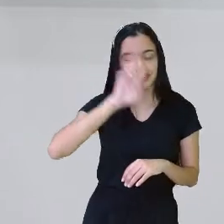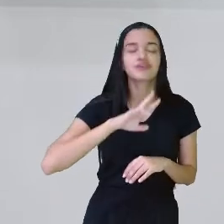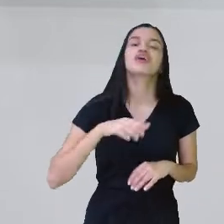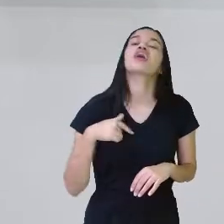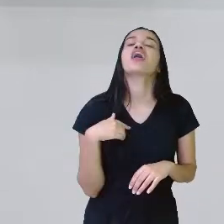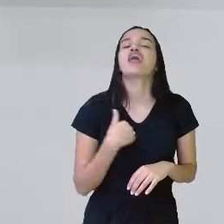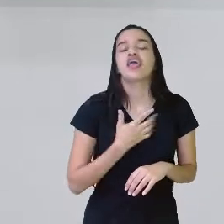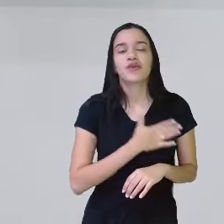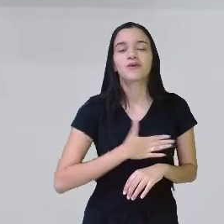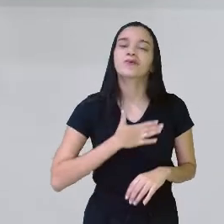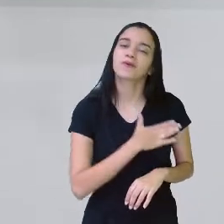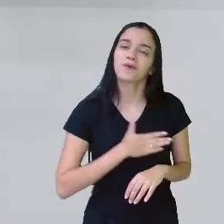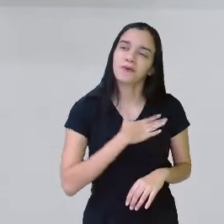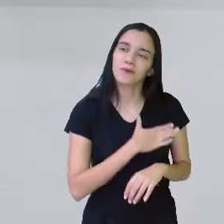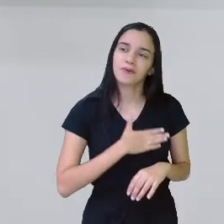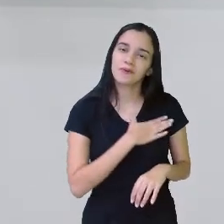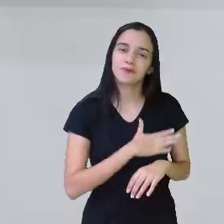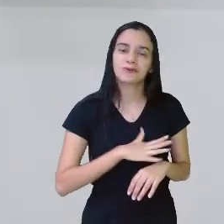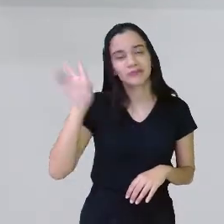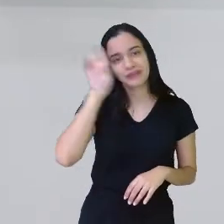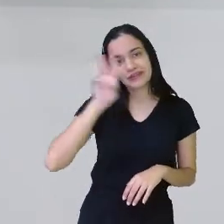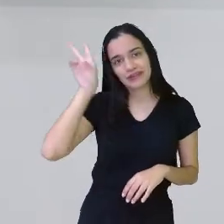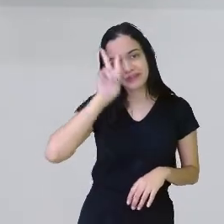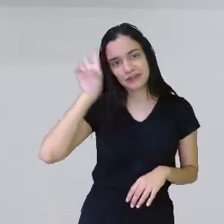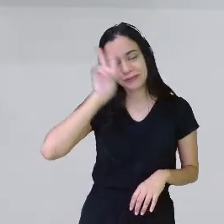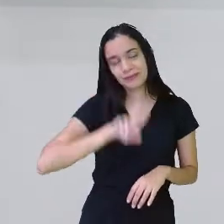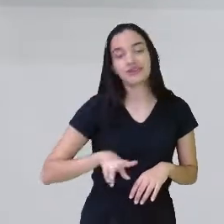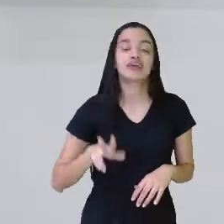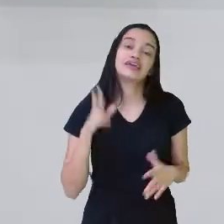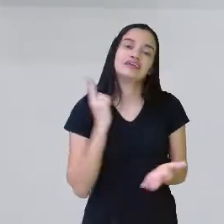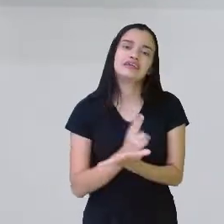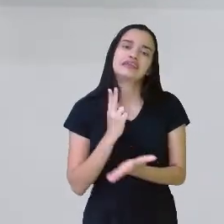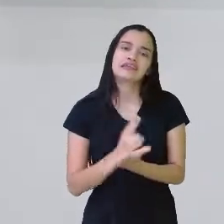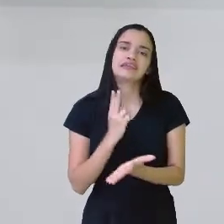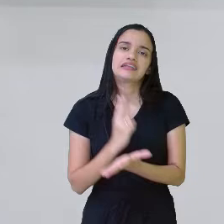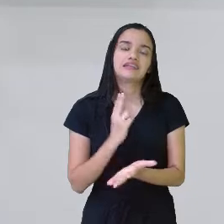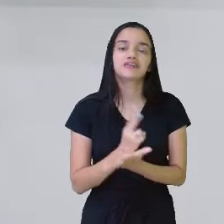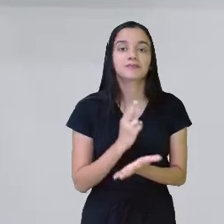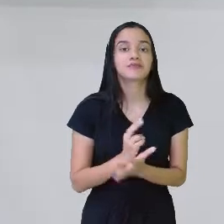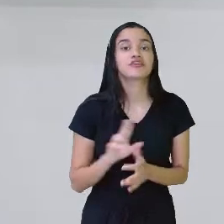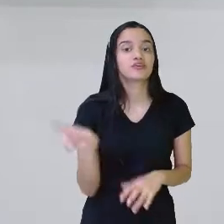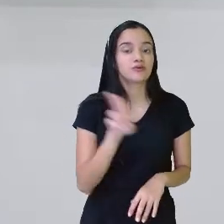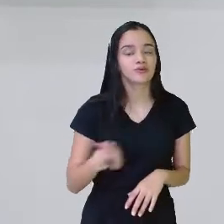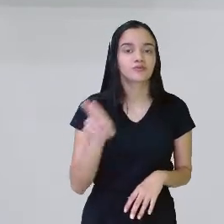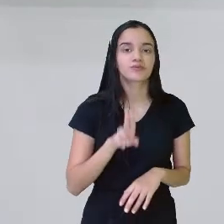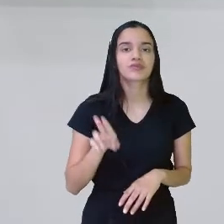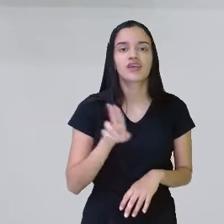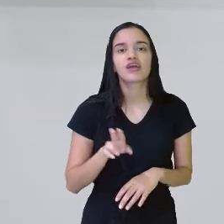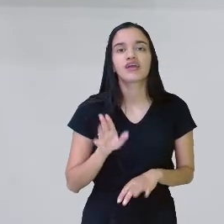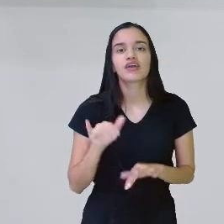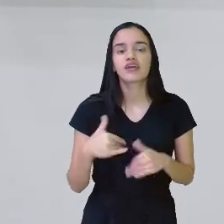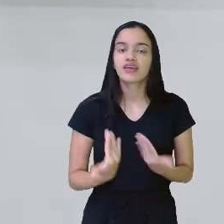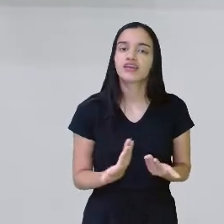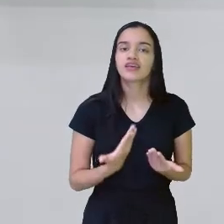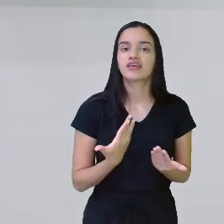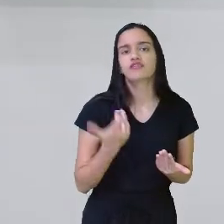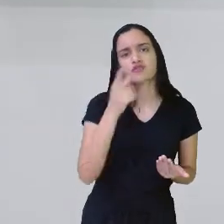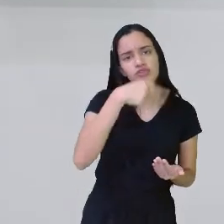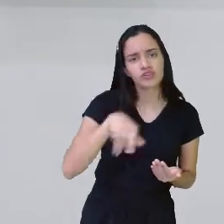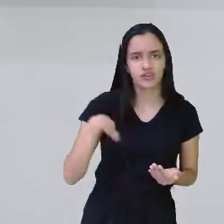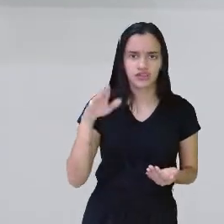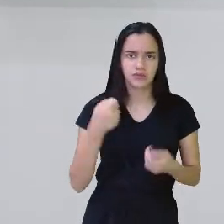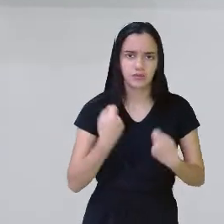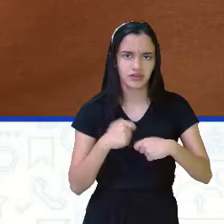argumento, tá? Eu, como alguém que gosta muito de história, sempre foi um caminho para mim. E aí eu já aproveito para dizer que vocês não